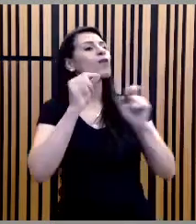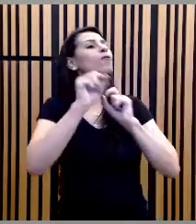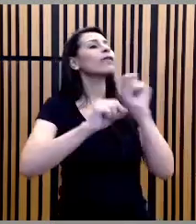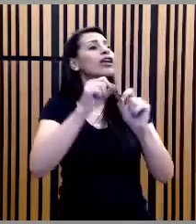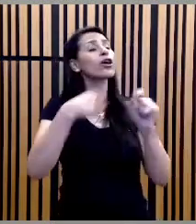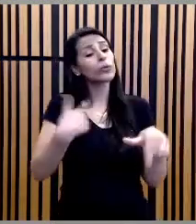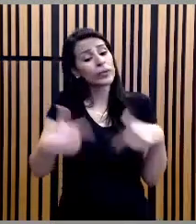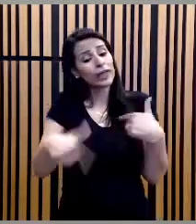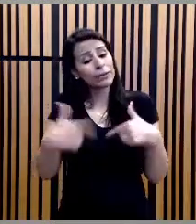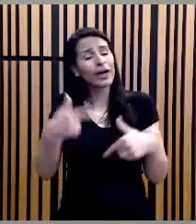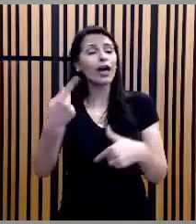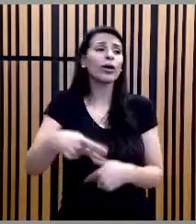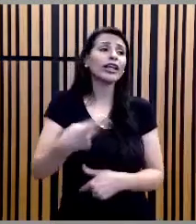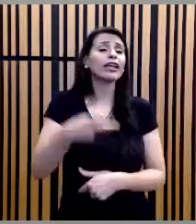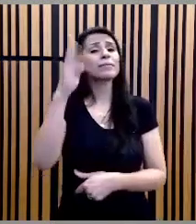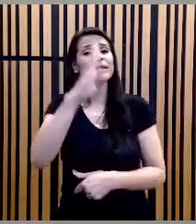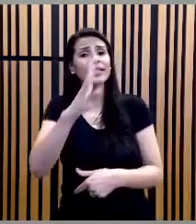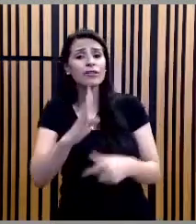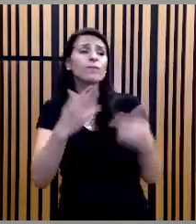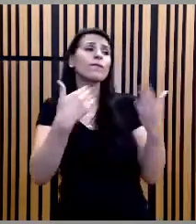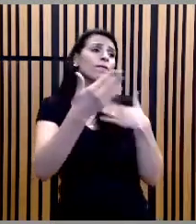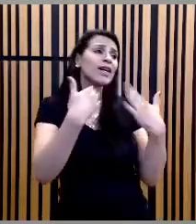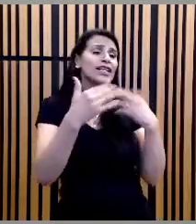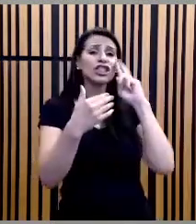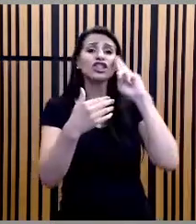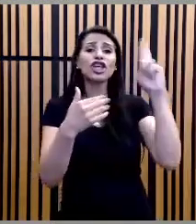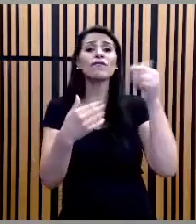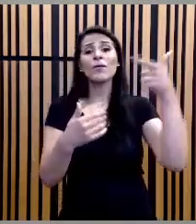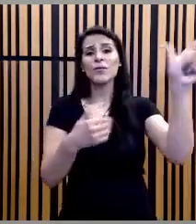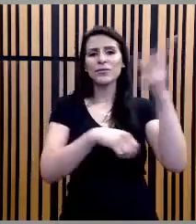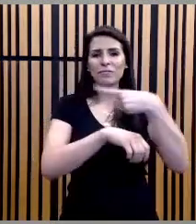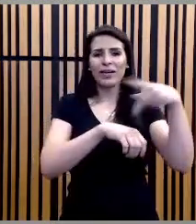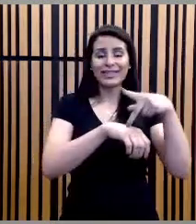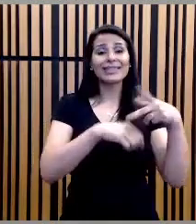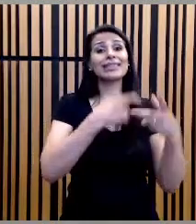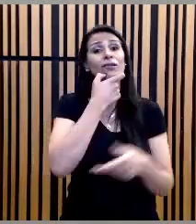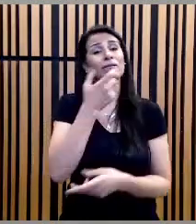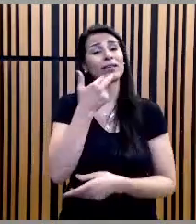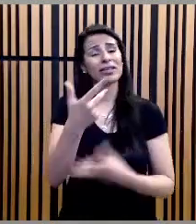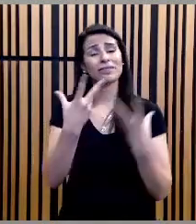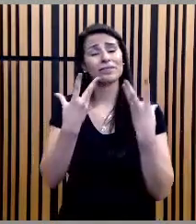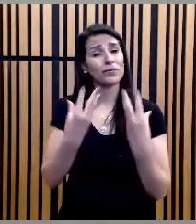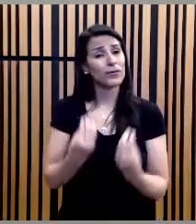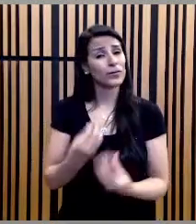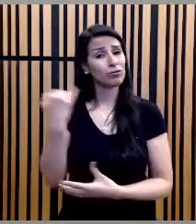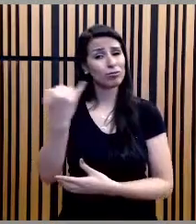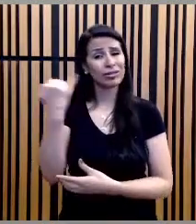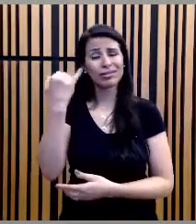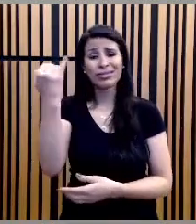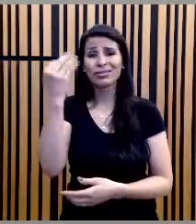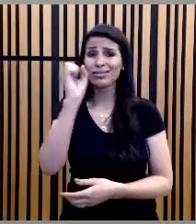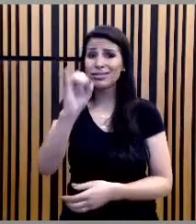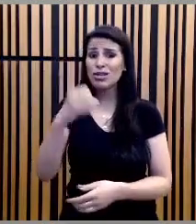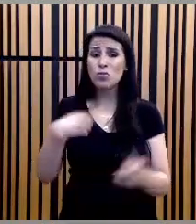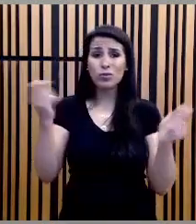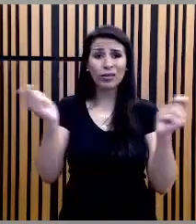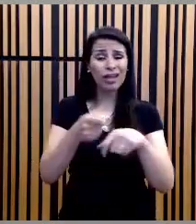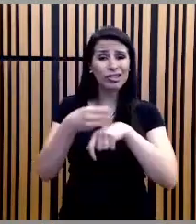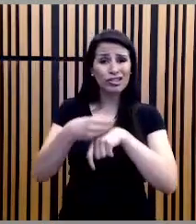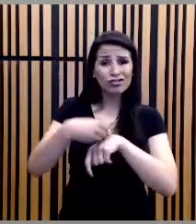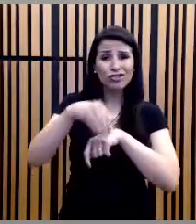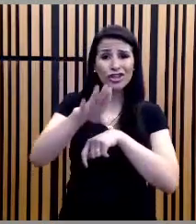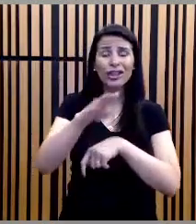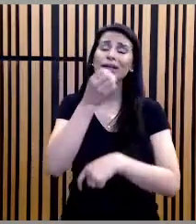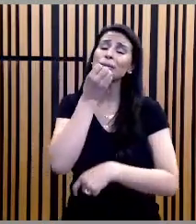aqui no Brasil para o teu chefe que está em outro lugar. Então, o inglês é bem importante. Se eu puder deixar uma dica para vocês aí, estudarem,